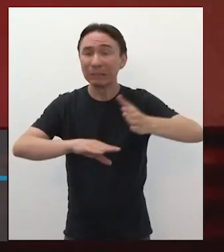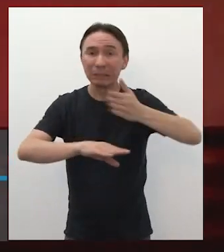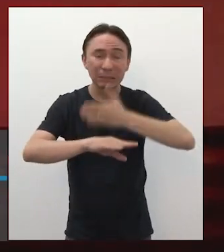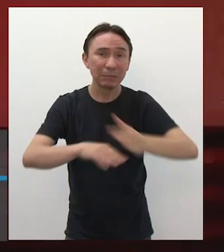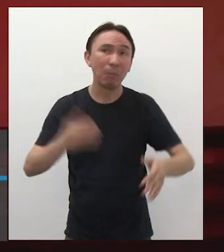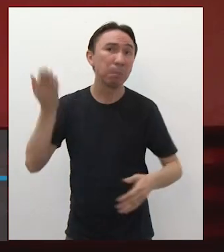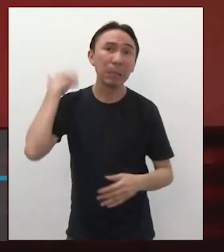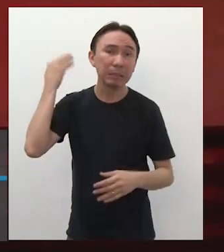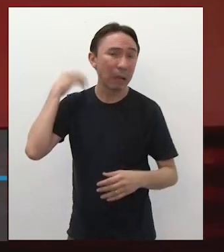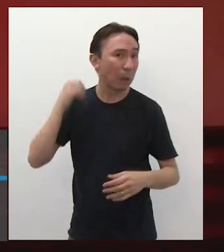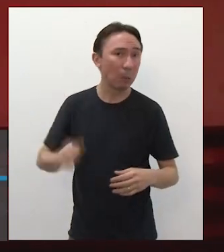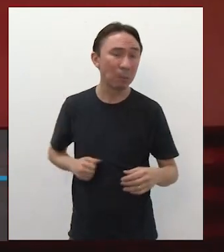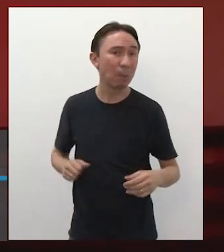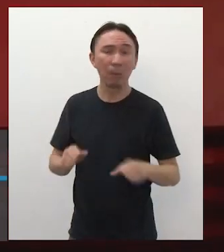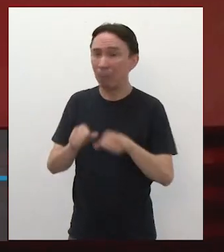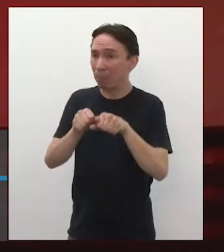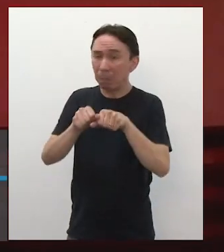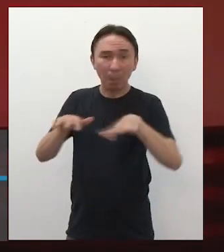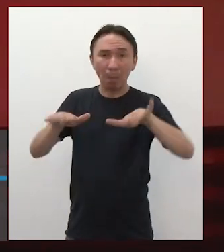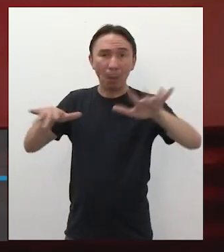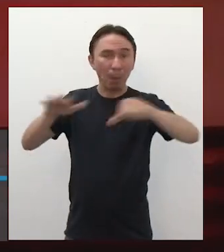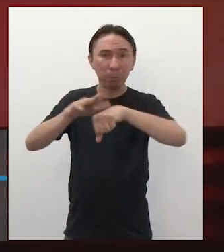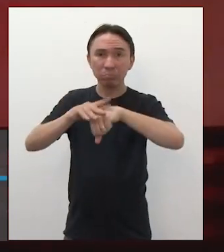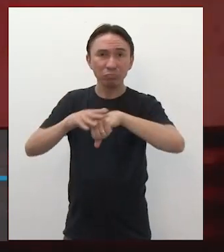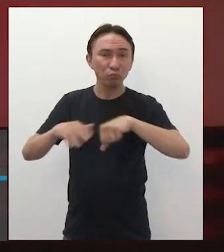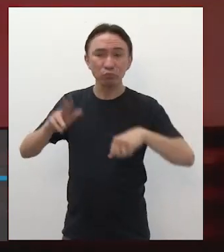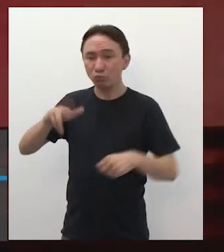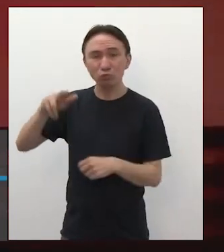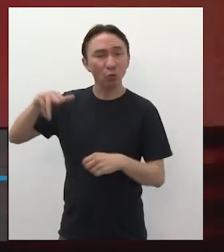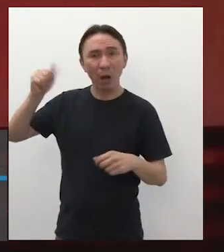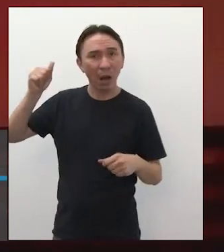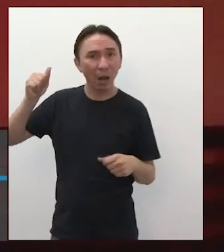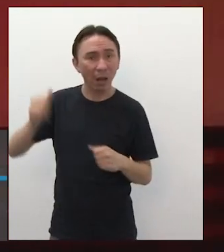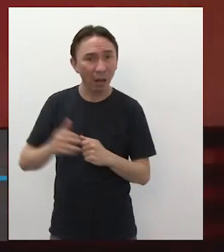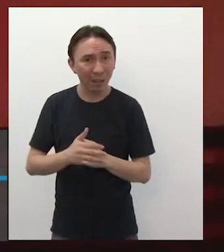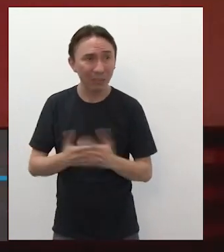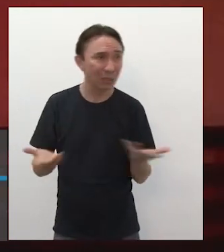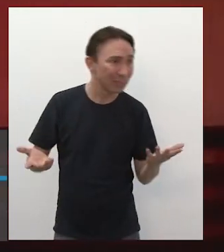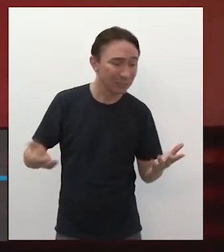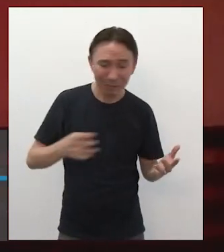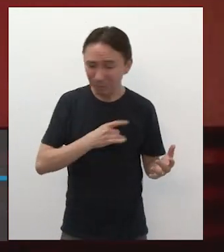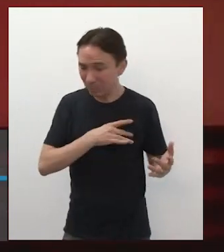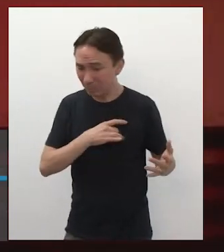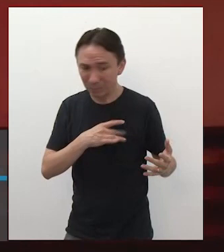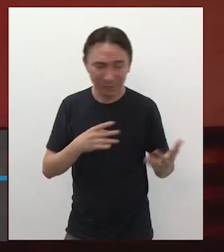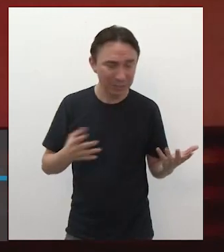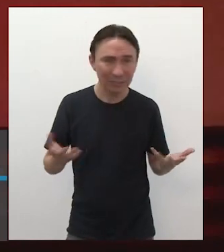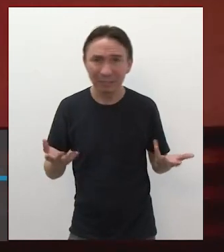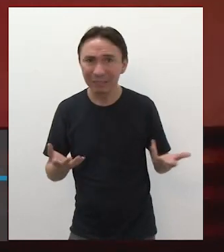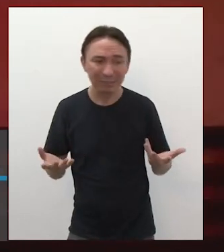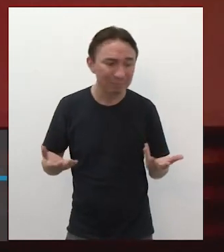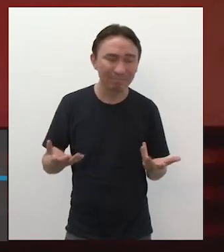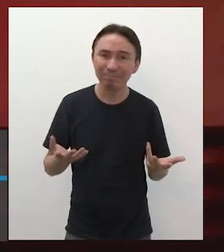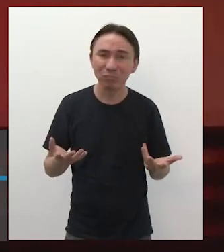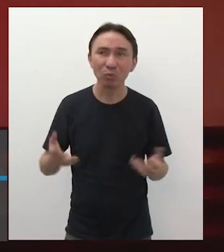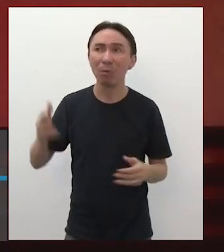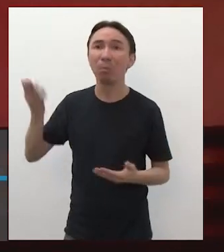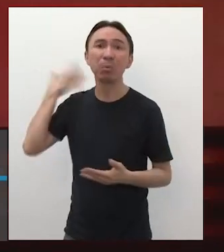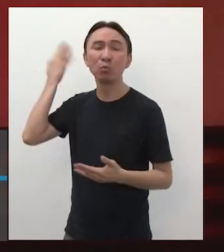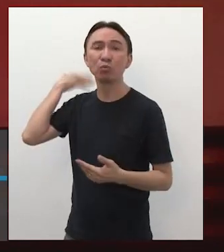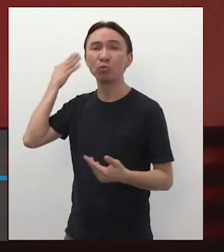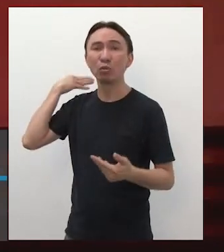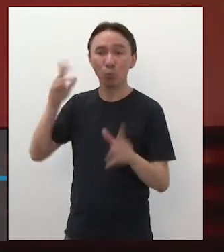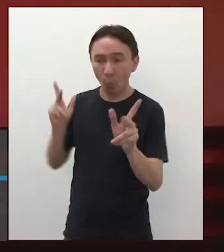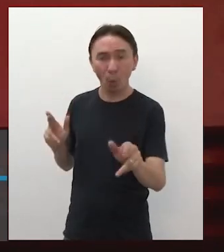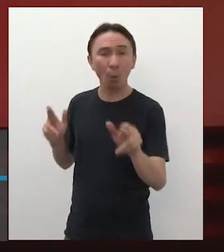contexto de tanta insegurança, no sentido de que se isso é possível ou não, a gente tem que respeitar